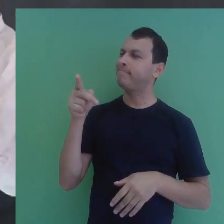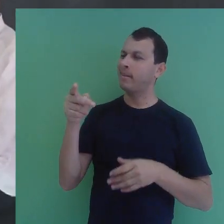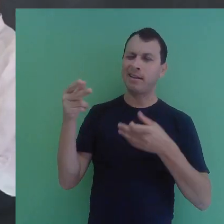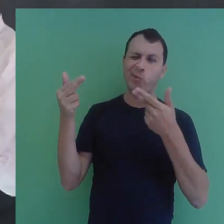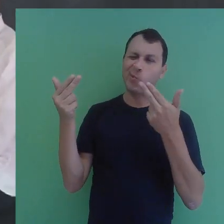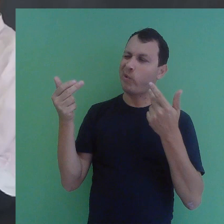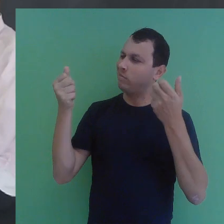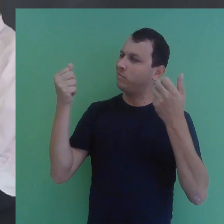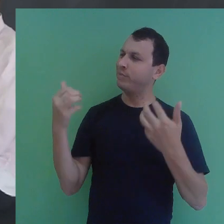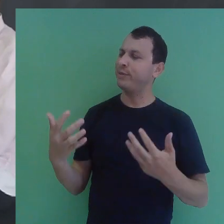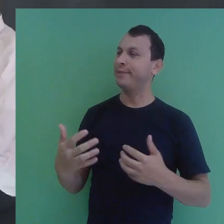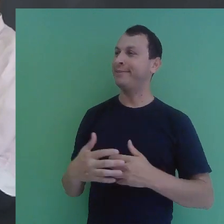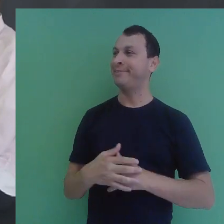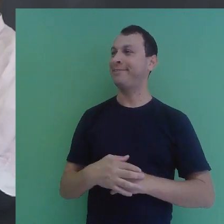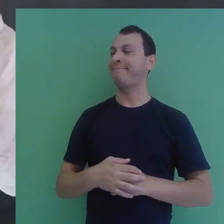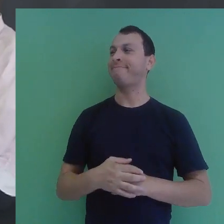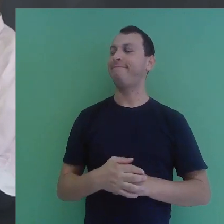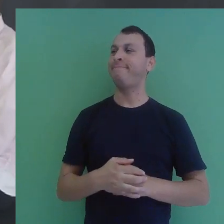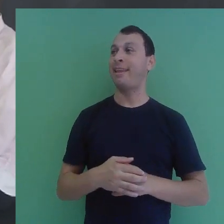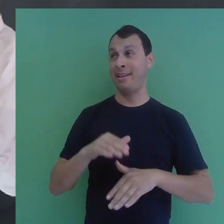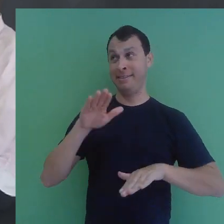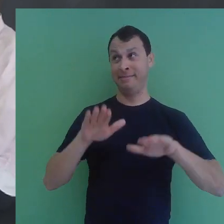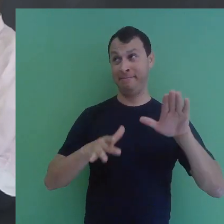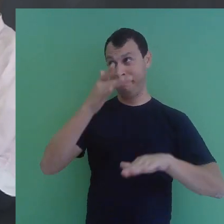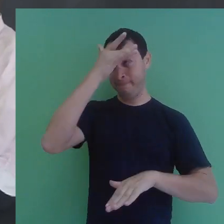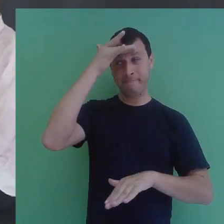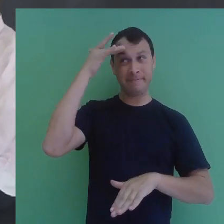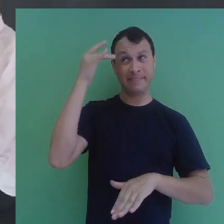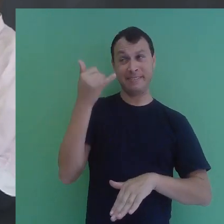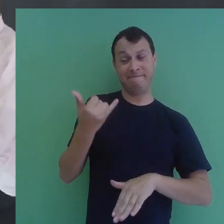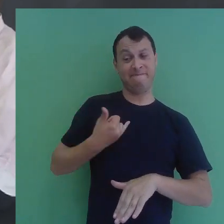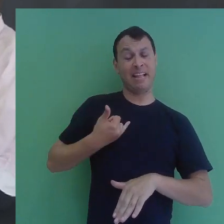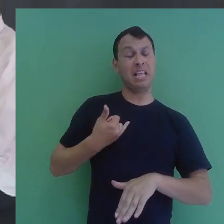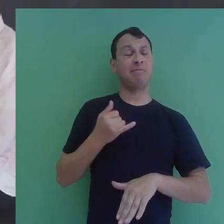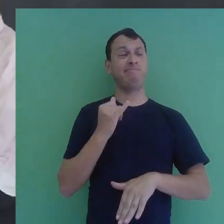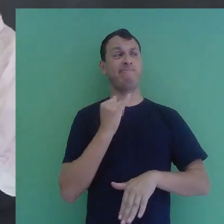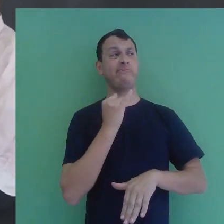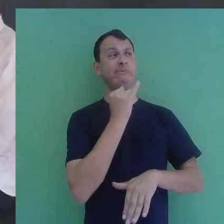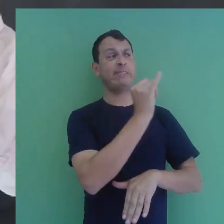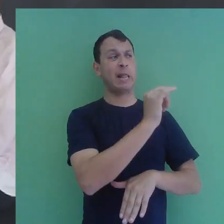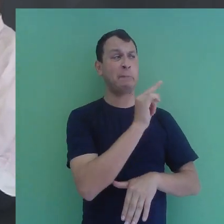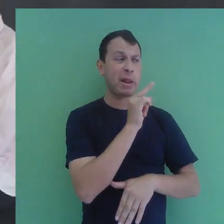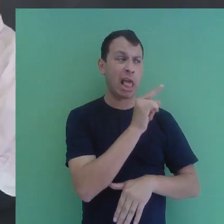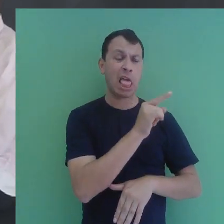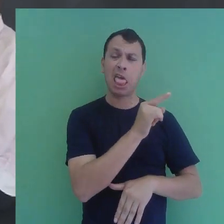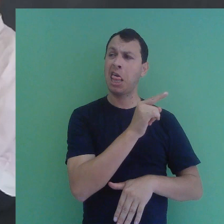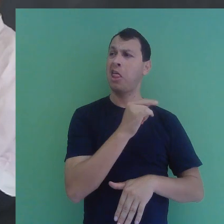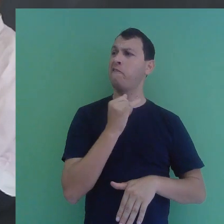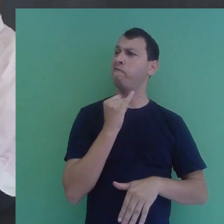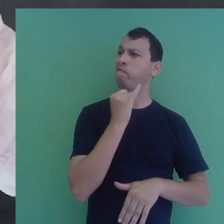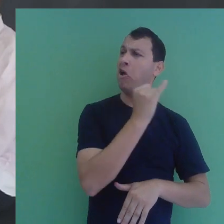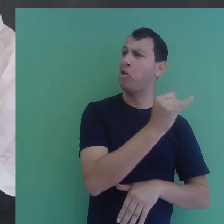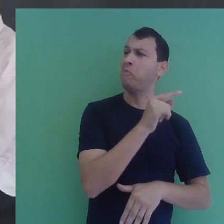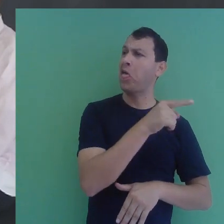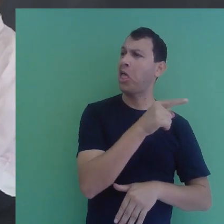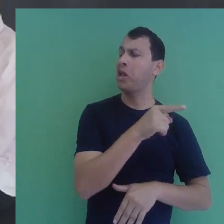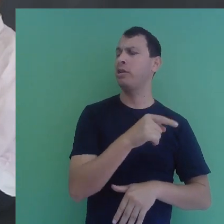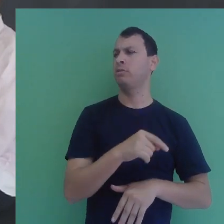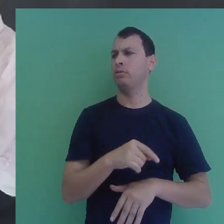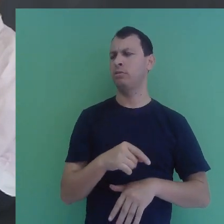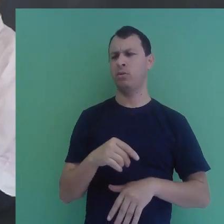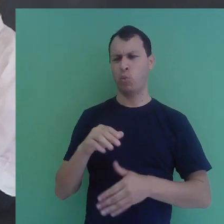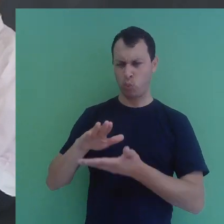você falou. Às vezes as pessoas falam assim, fala para ele isso, mas quando o intérprete está